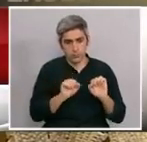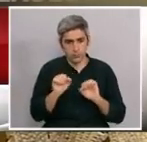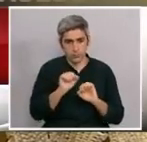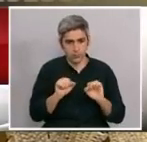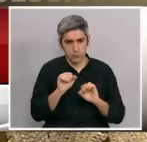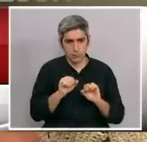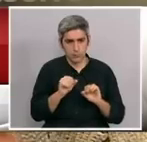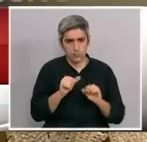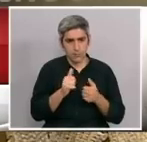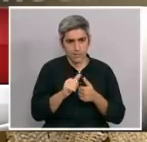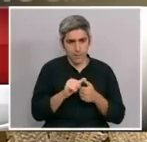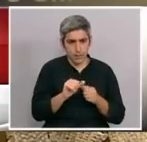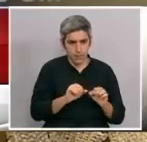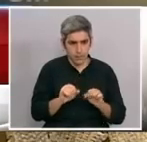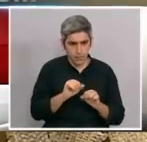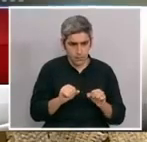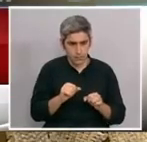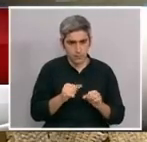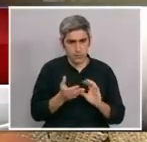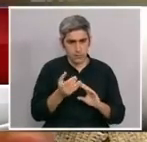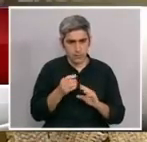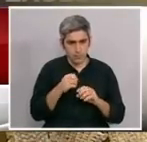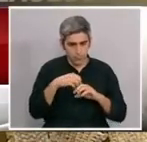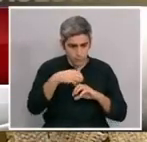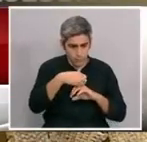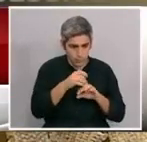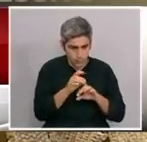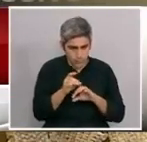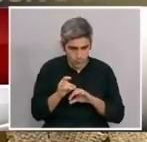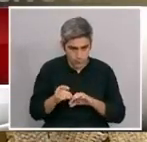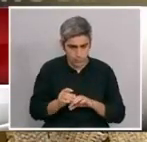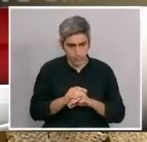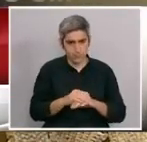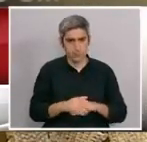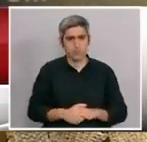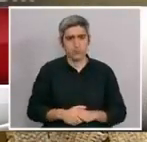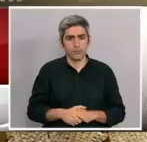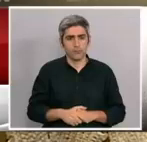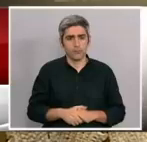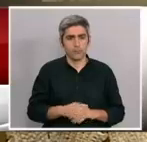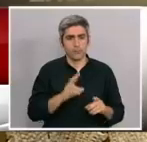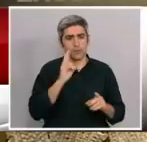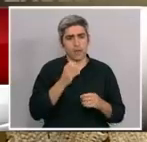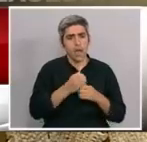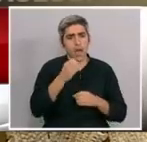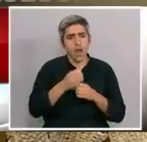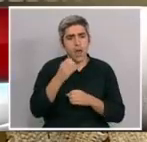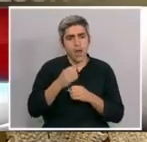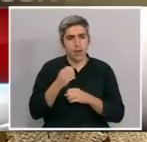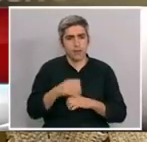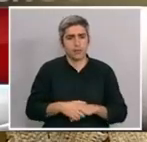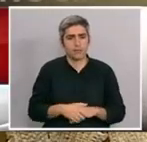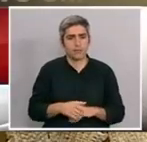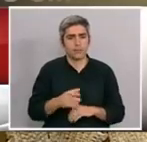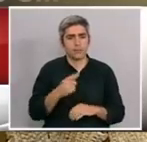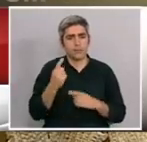ia limpar as batatas, tirar-lhe os golões. E ele ia ver as garrafas. E depois a gente